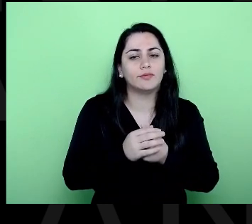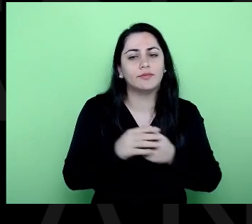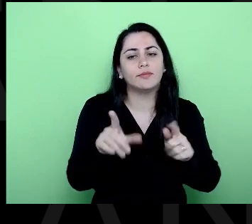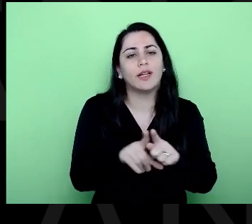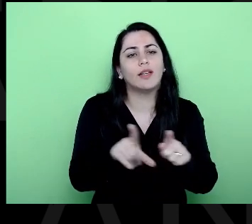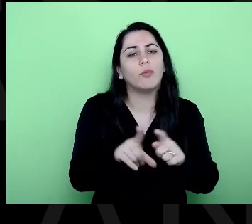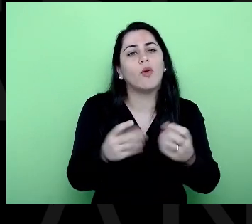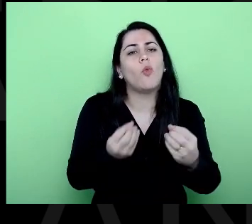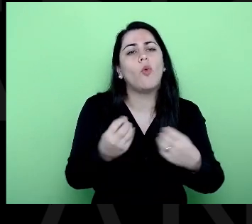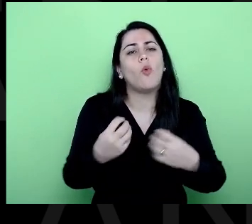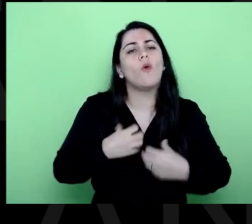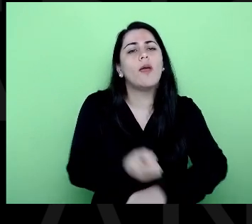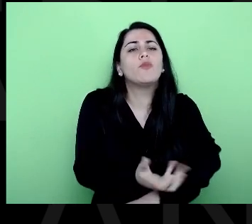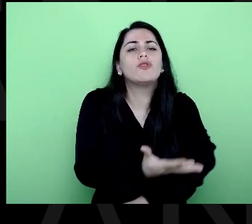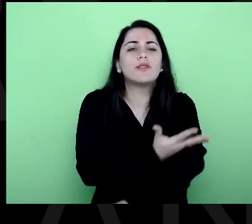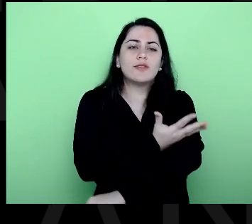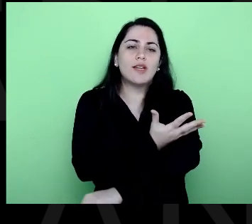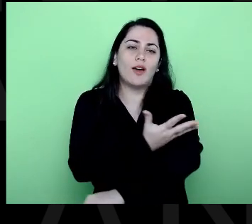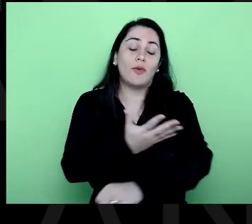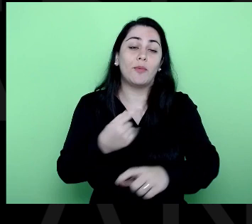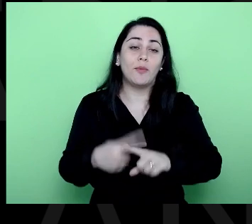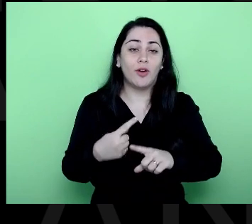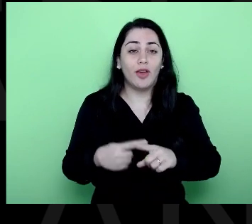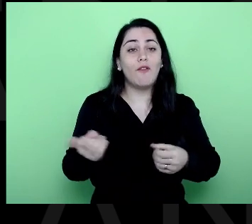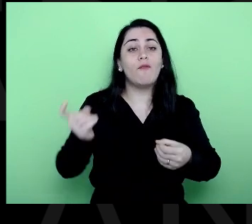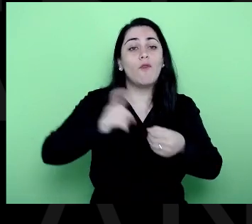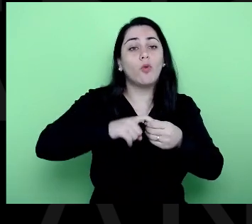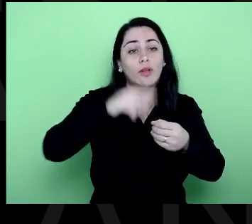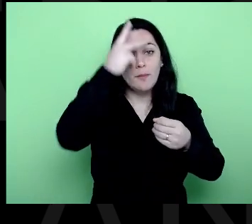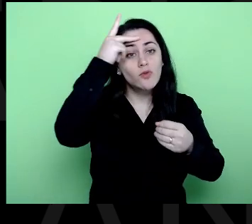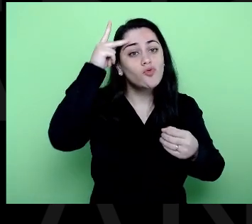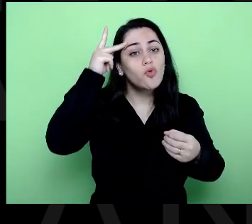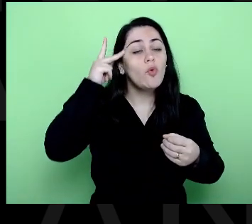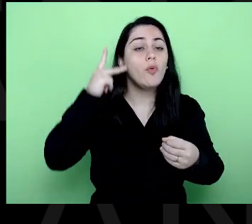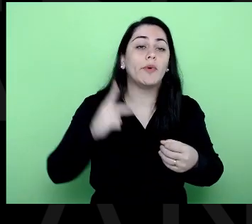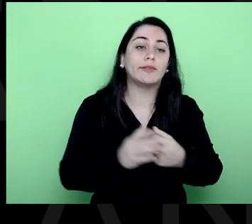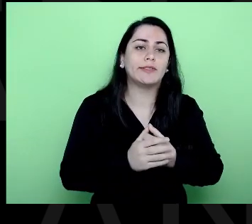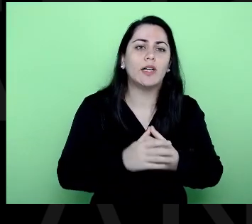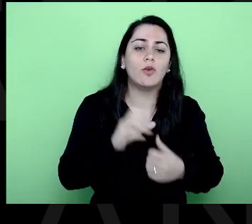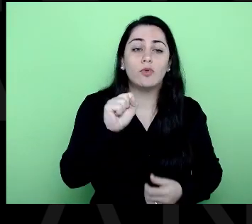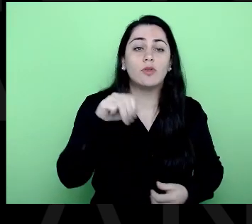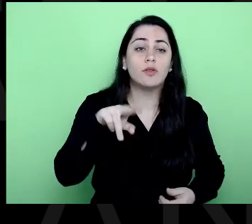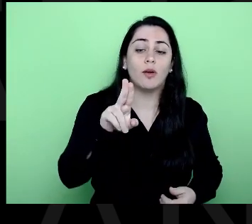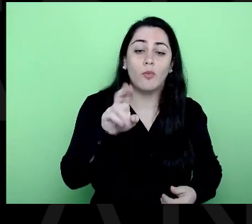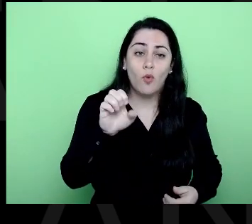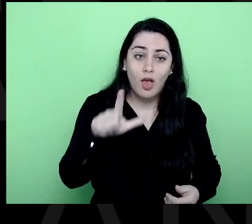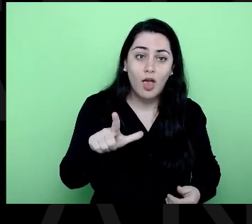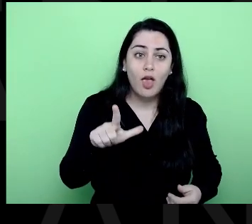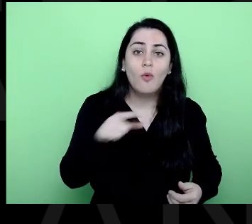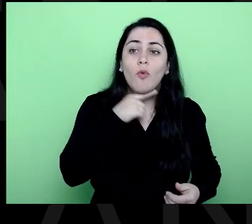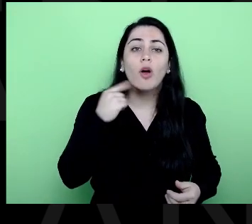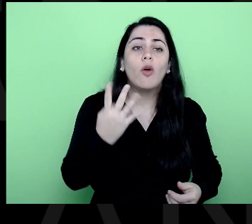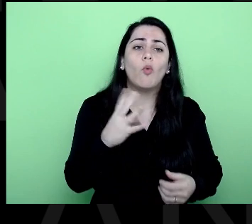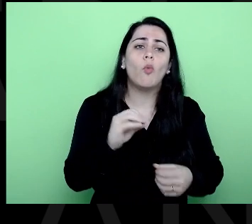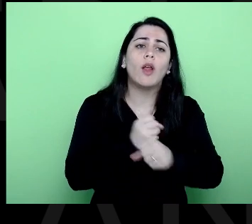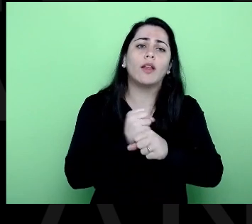com emoções, né? Porque você está trazendo de volta uma pessoa, né? Tipo, Samuel morreu há 40 anos, e aí começou de repente, tá